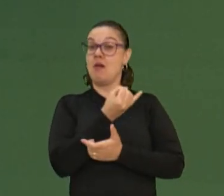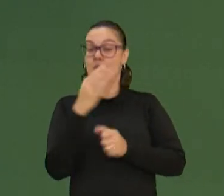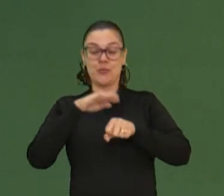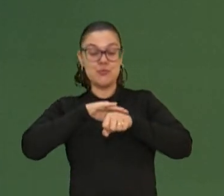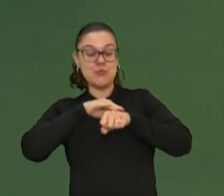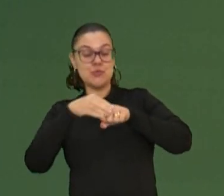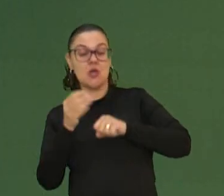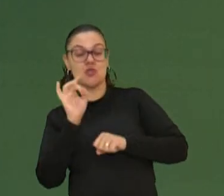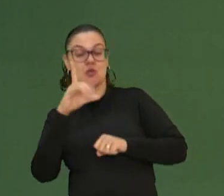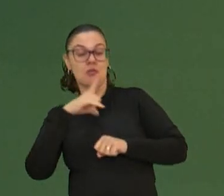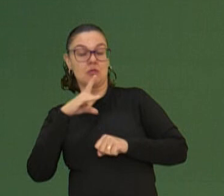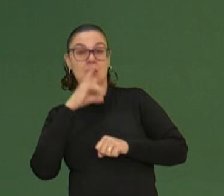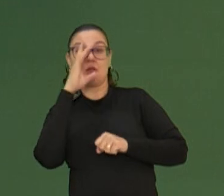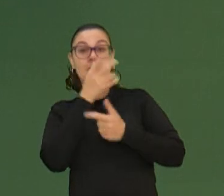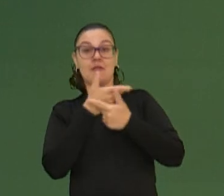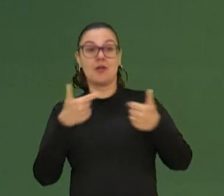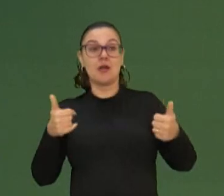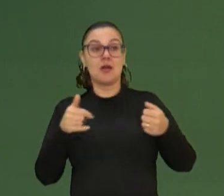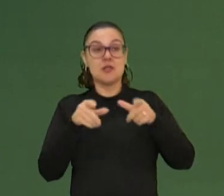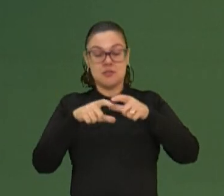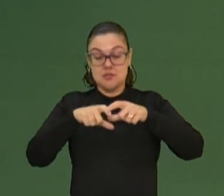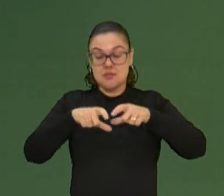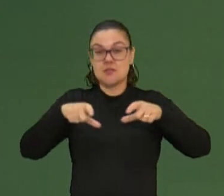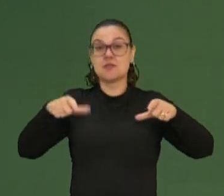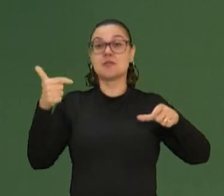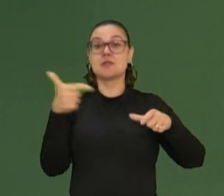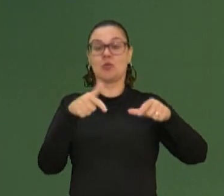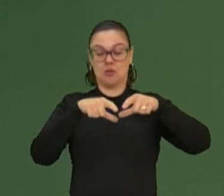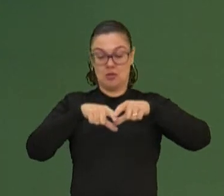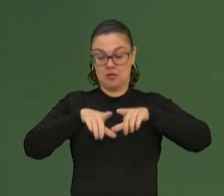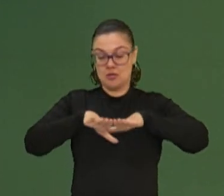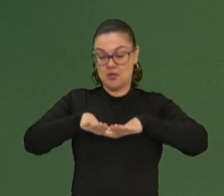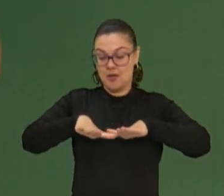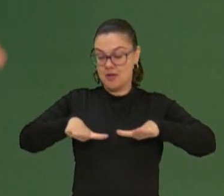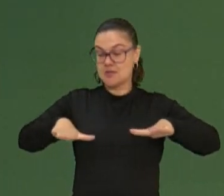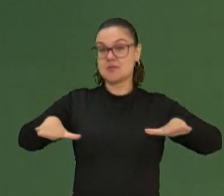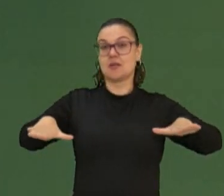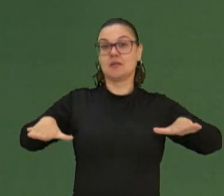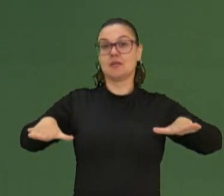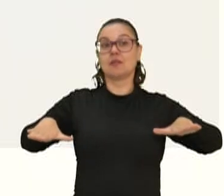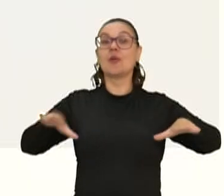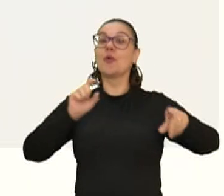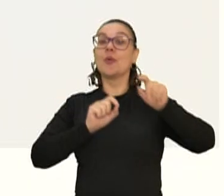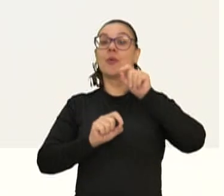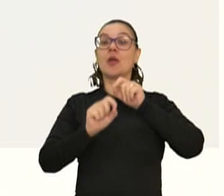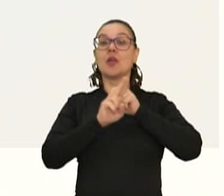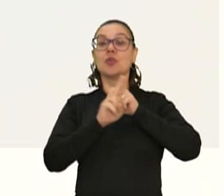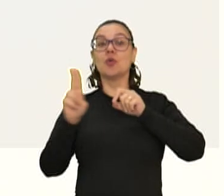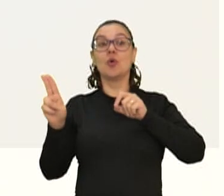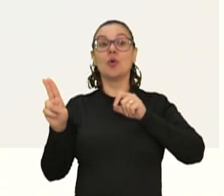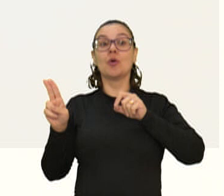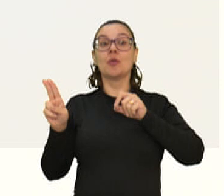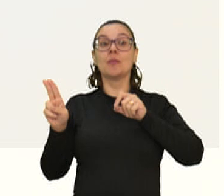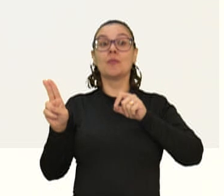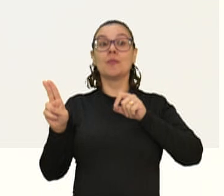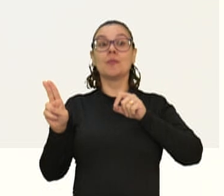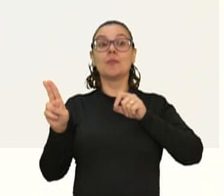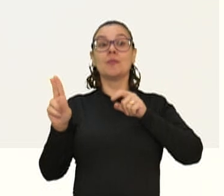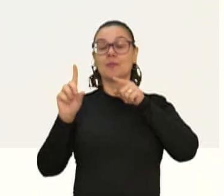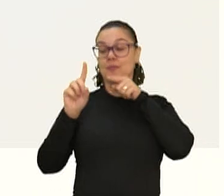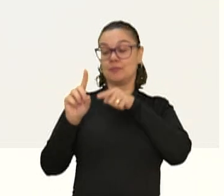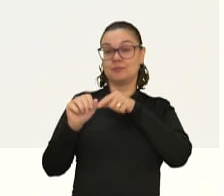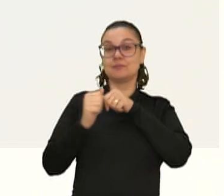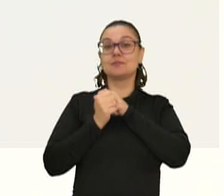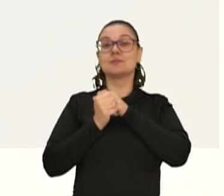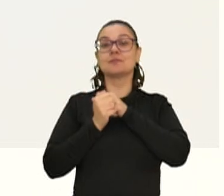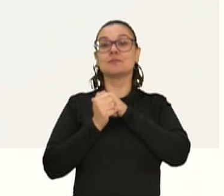tecidos só existem em plantas com crescimento secundário, crescimento em espessura. Esse é o caso do... Que tecido é